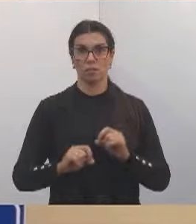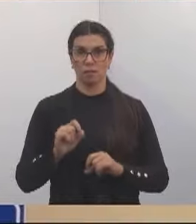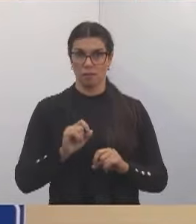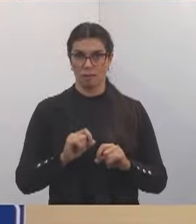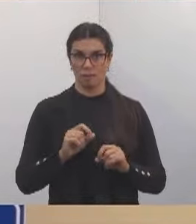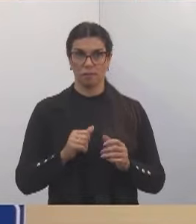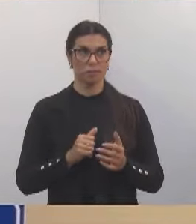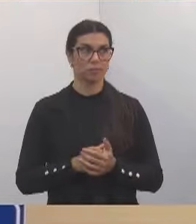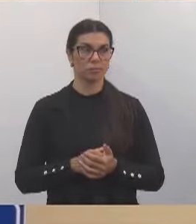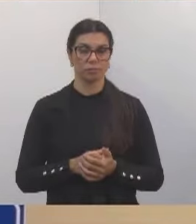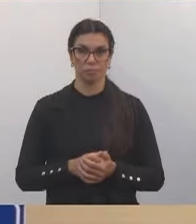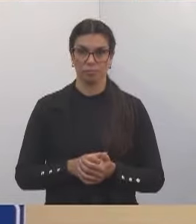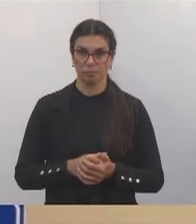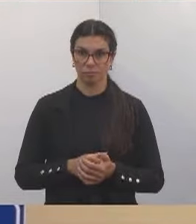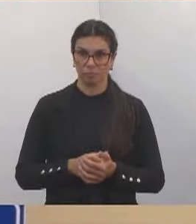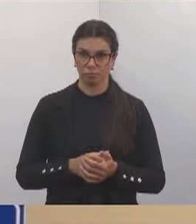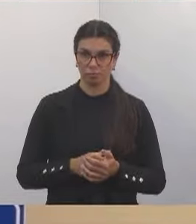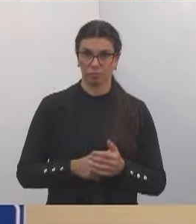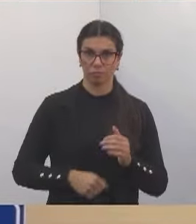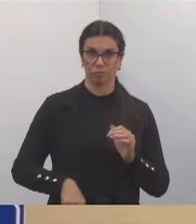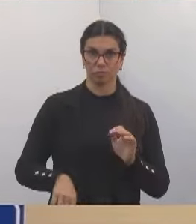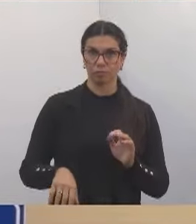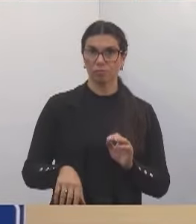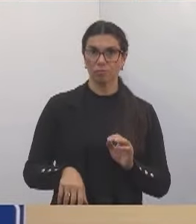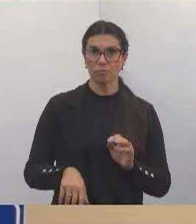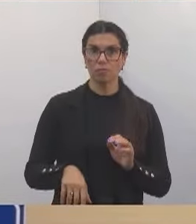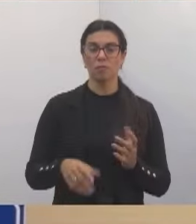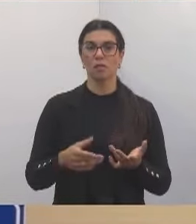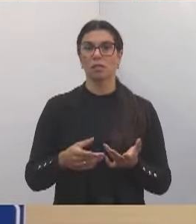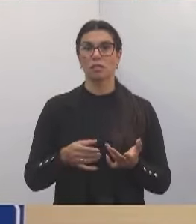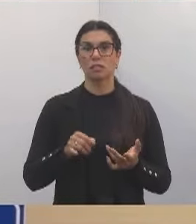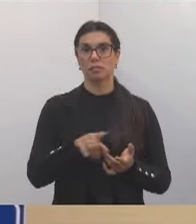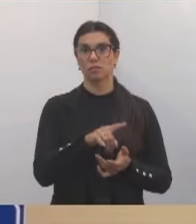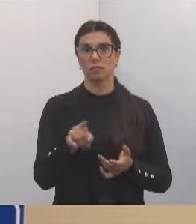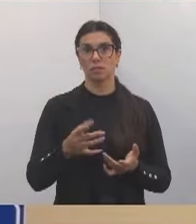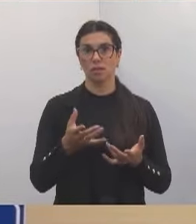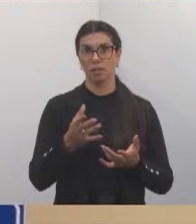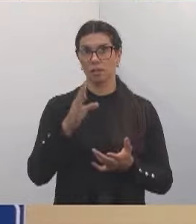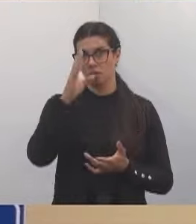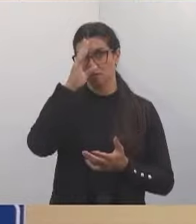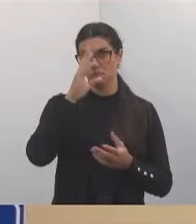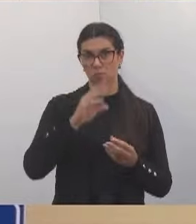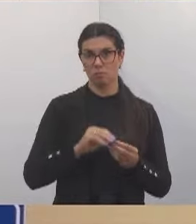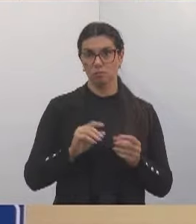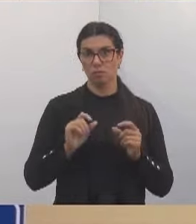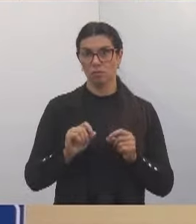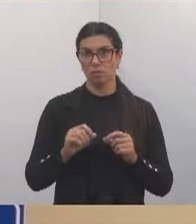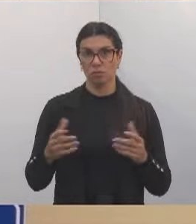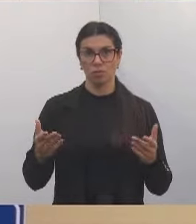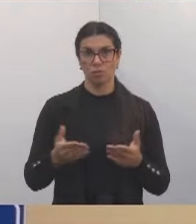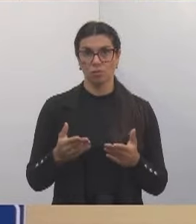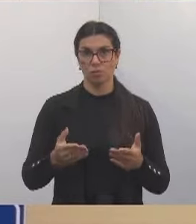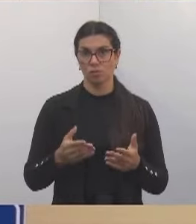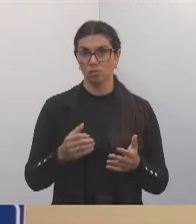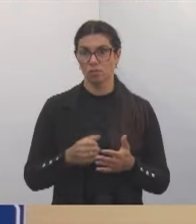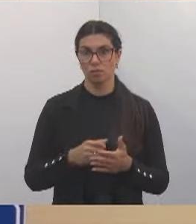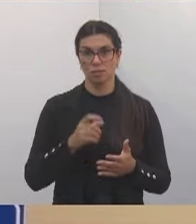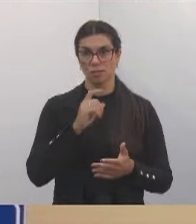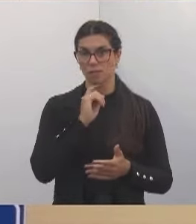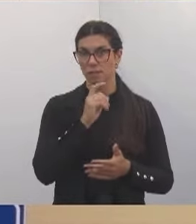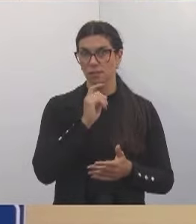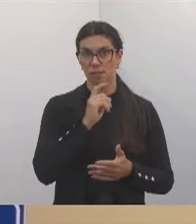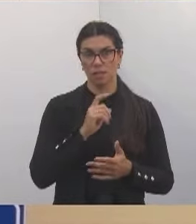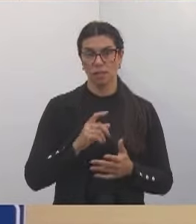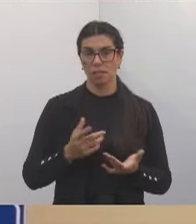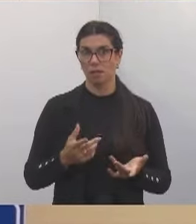e falando da legalidade dessa lei. Então, para o munícipe que está aí para entender, hoje, Sônia, ninguém mais condenado pela justiça assume um